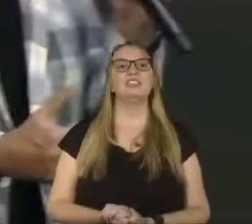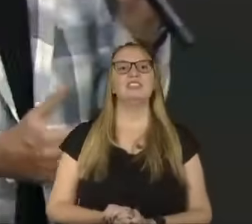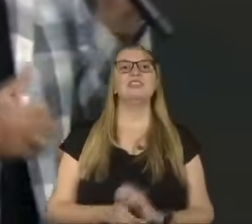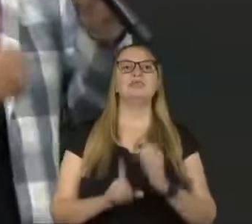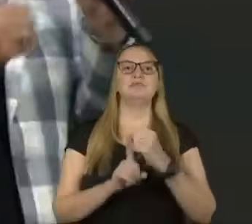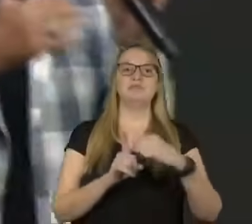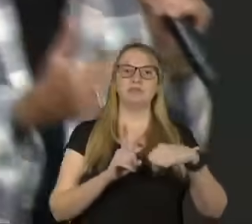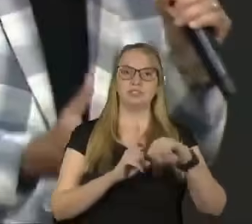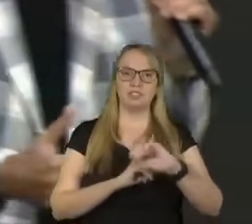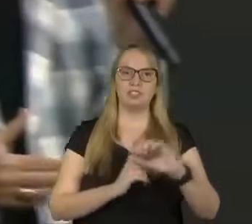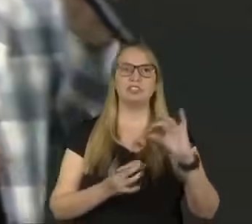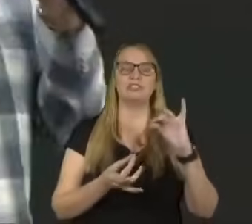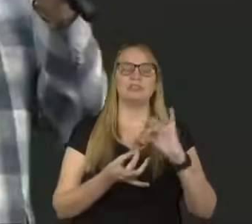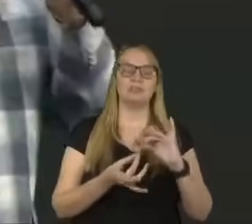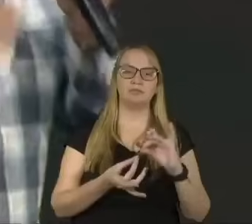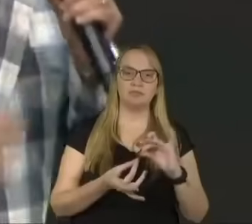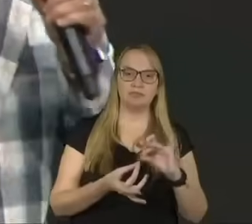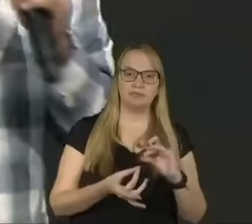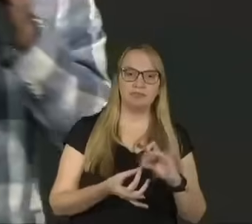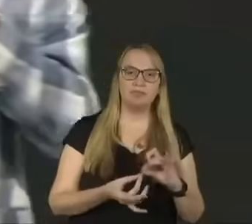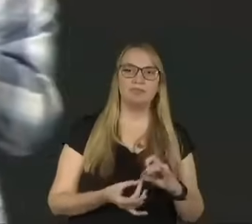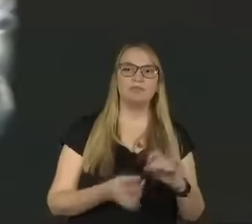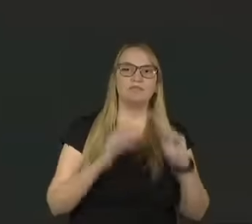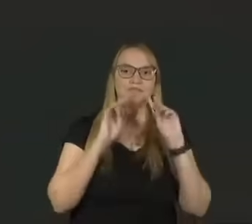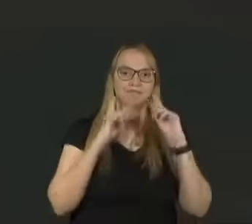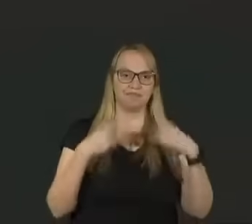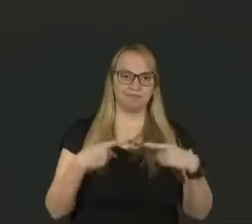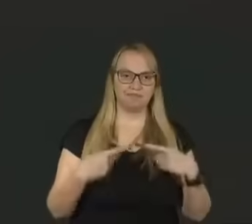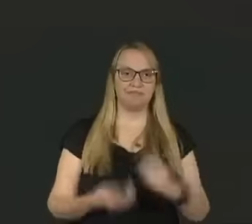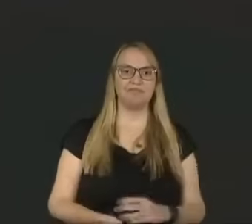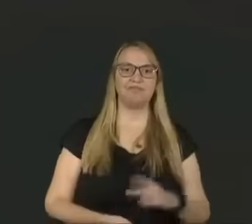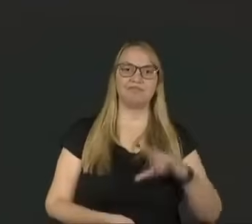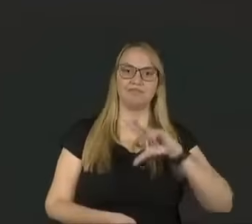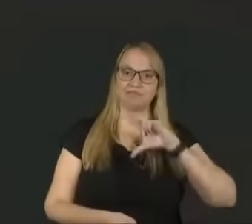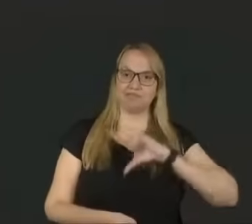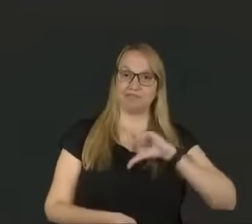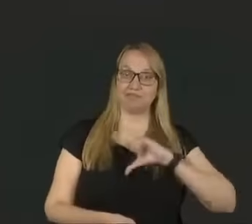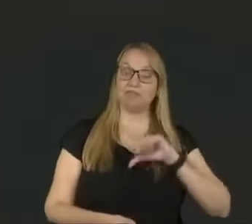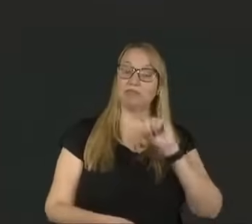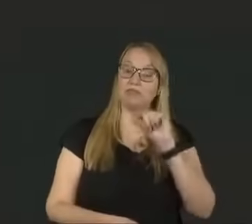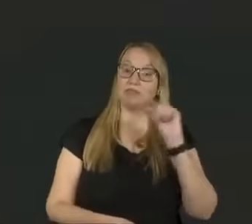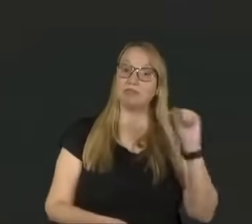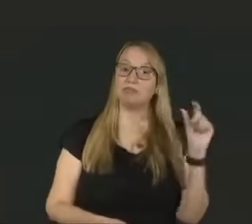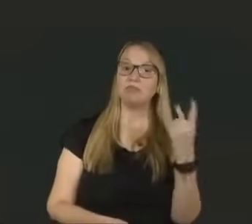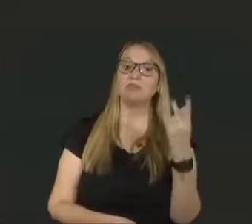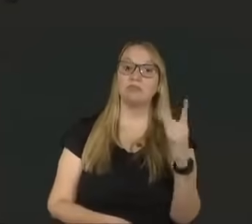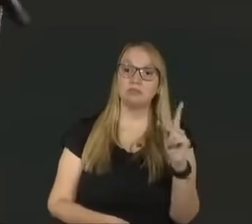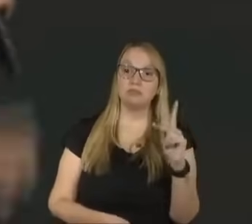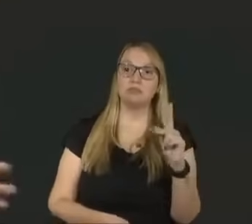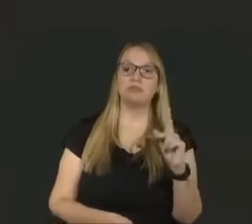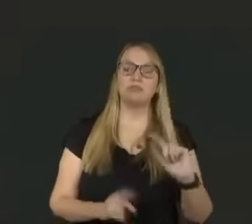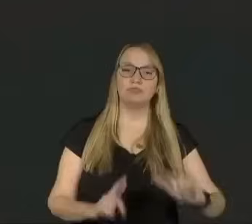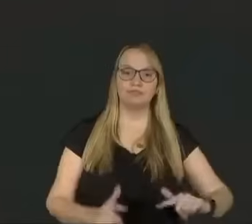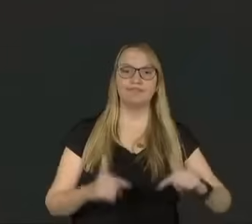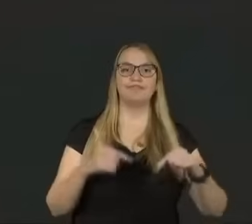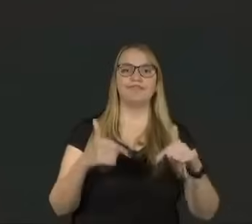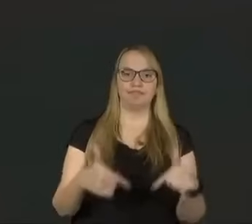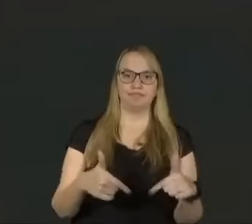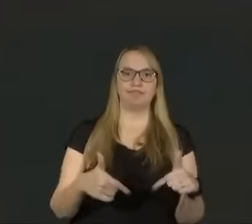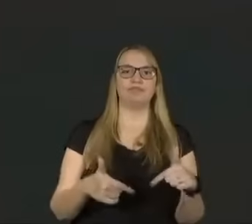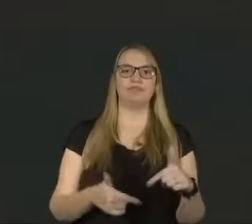sociais espirituais pessoais suas escolhas decisões e